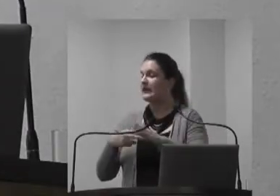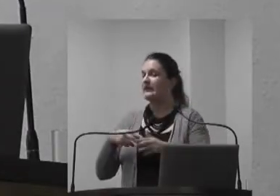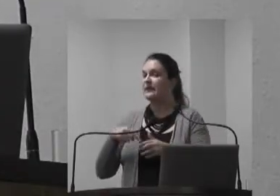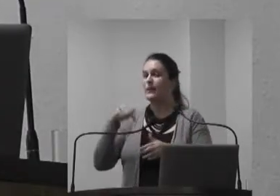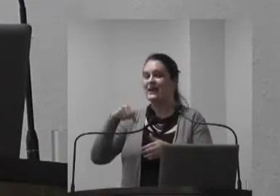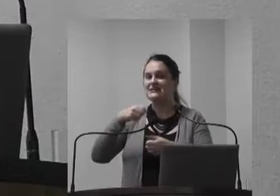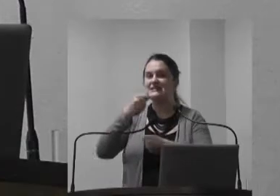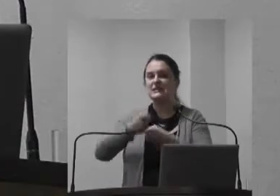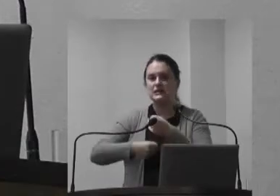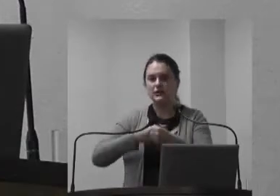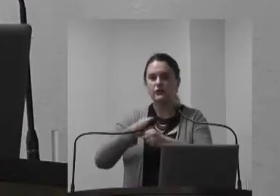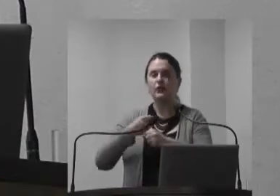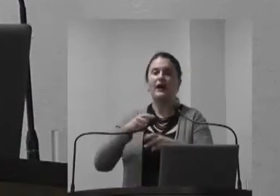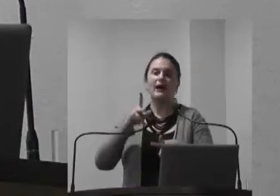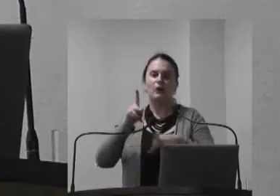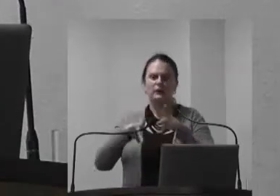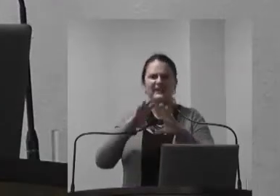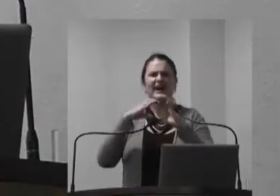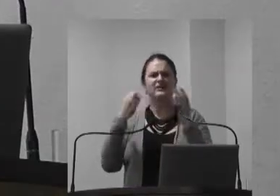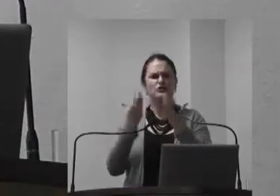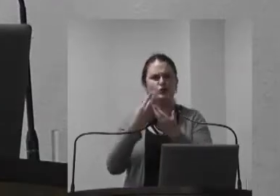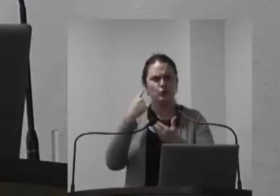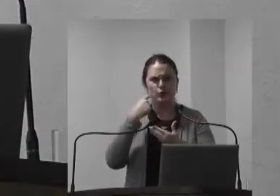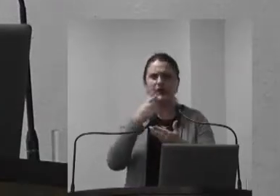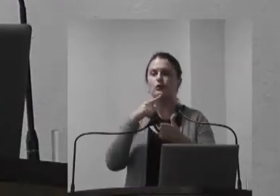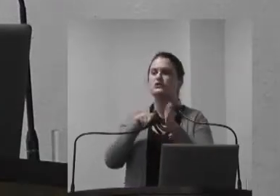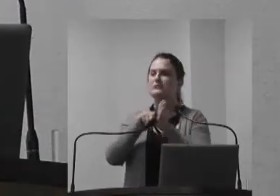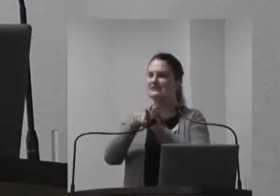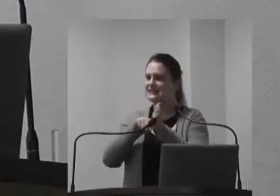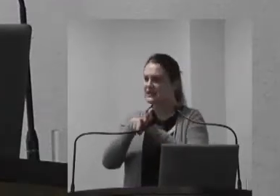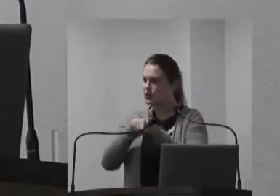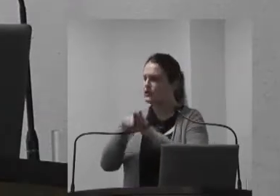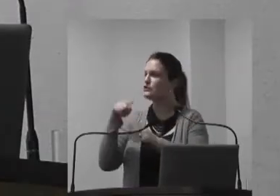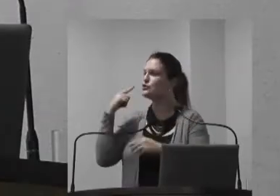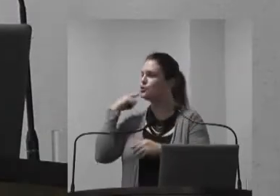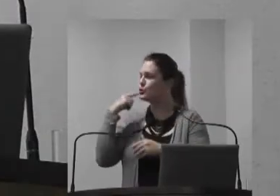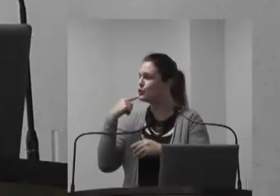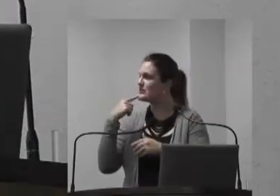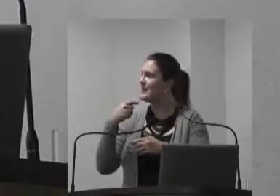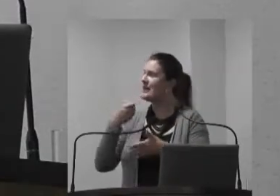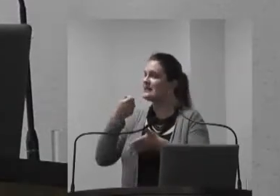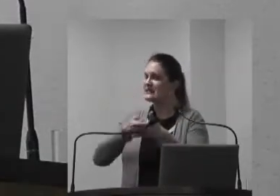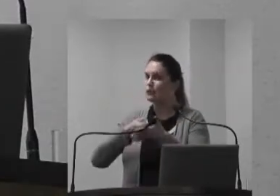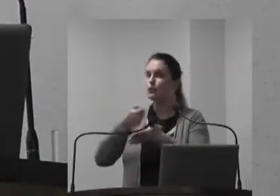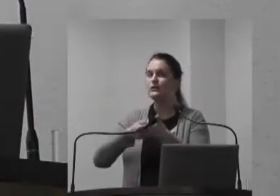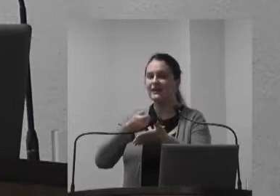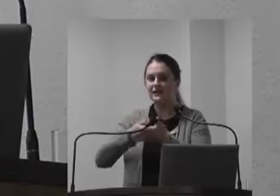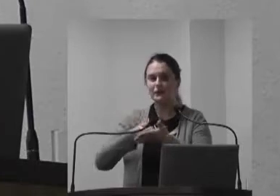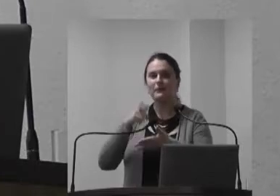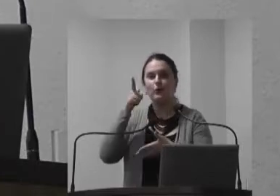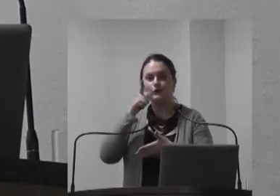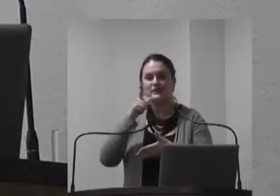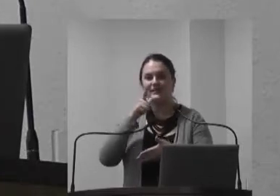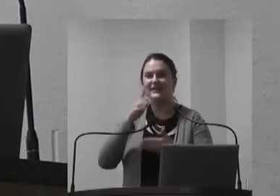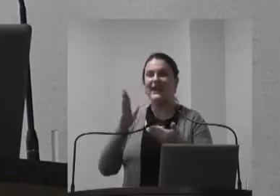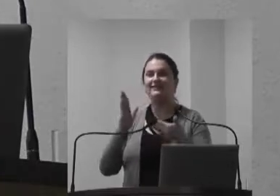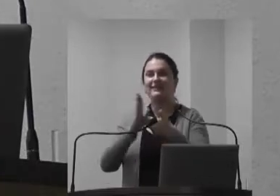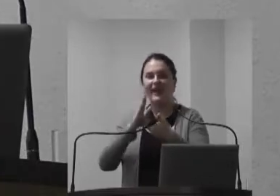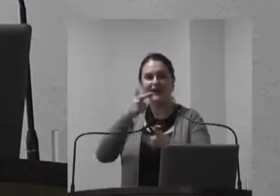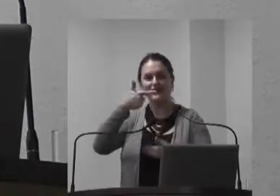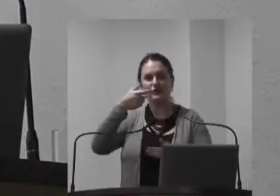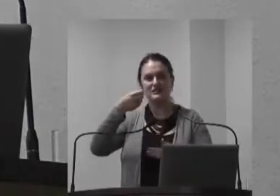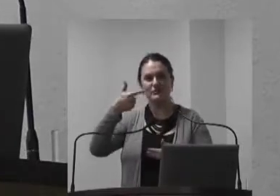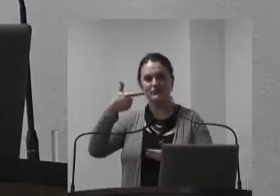representatividade. Então, esse ano, a comunidade surda, os pesquisadores surdos, eles estão lutando para conseguir